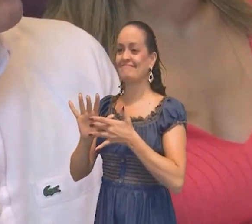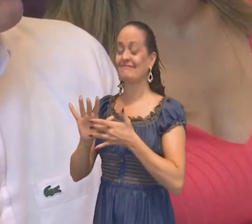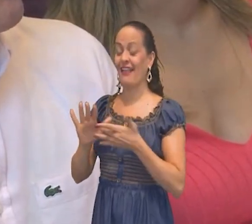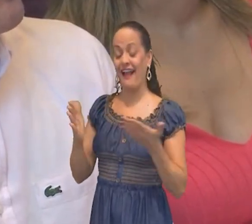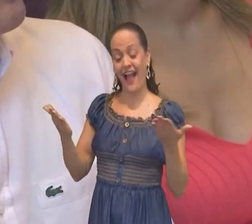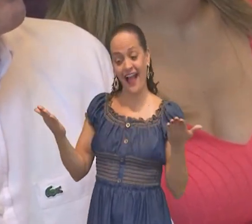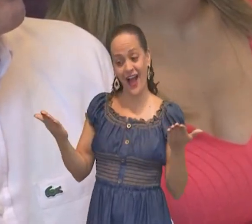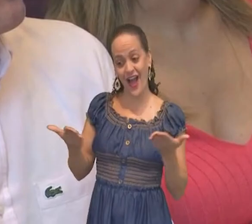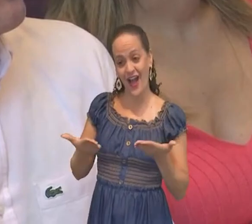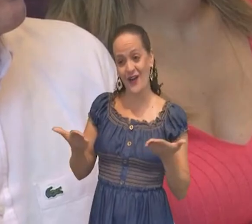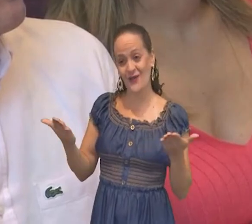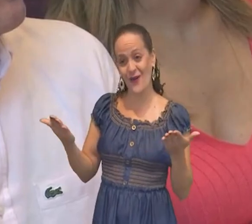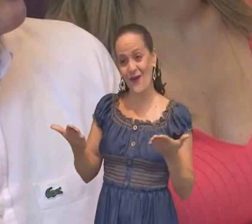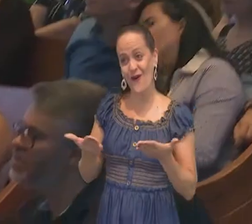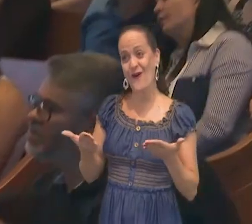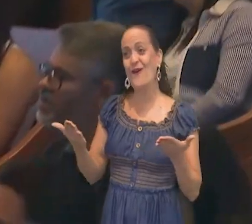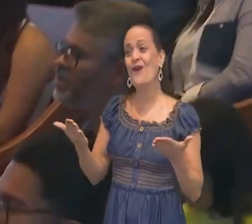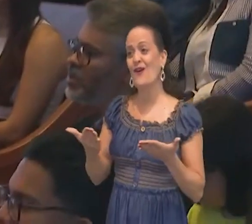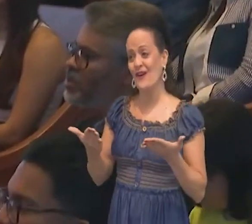Agora